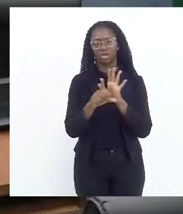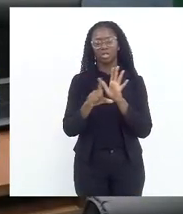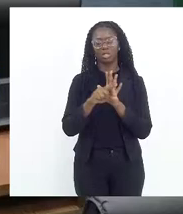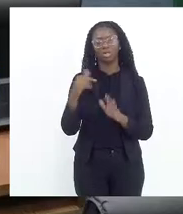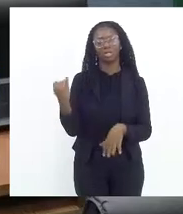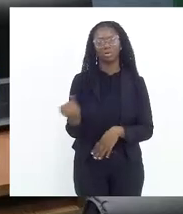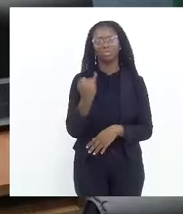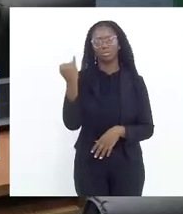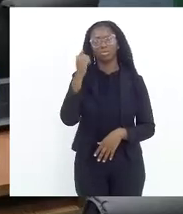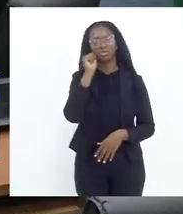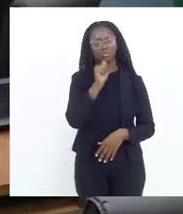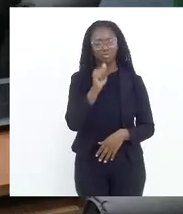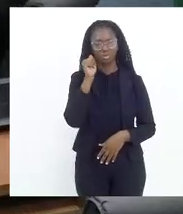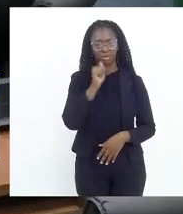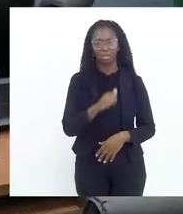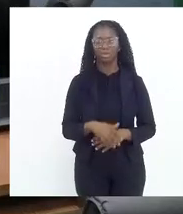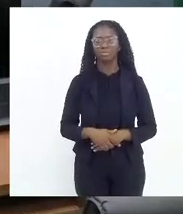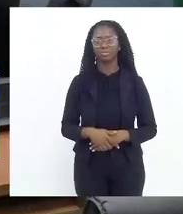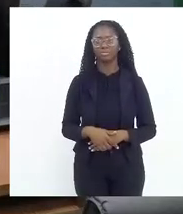para as mulheres.